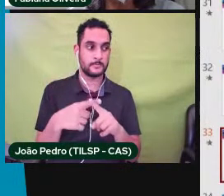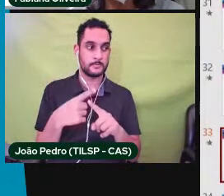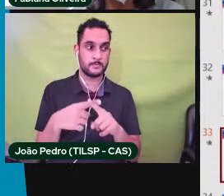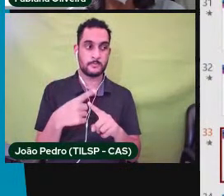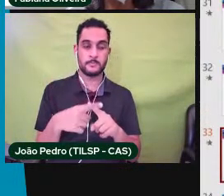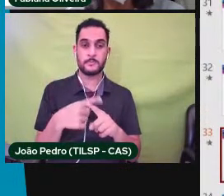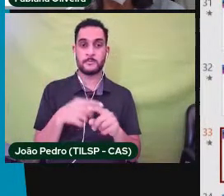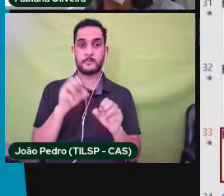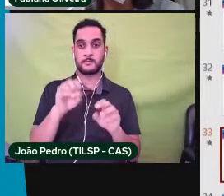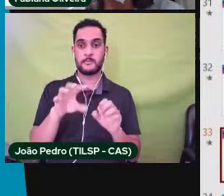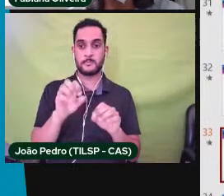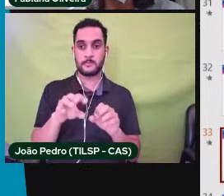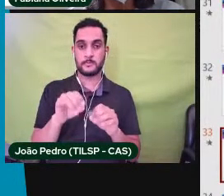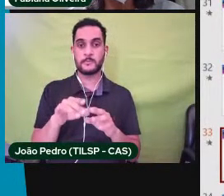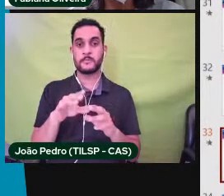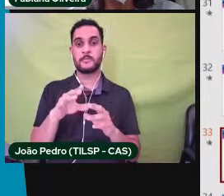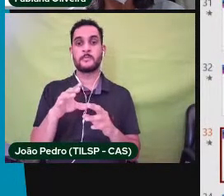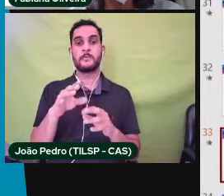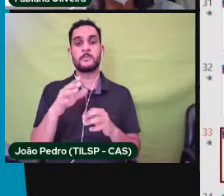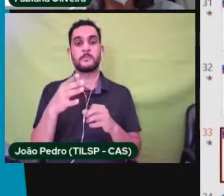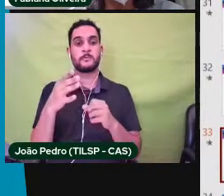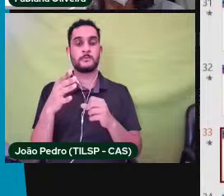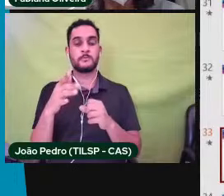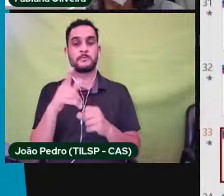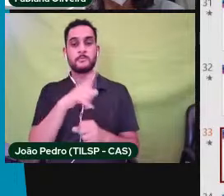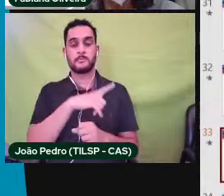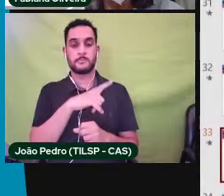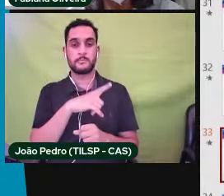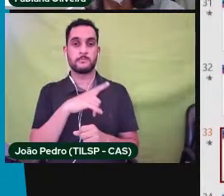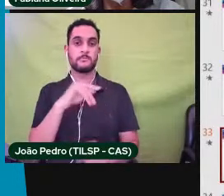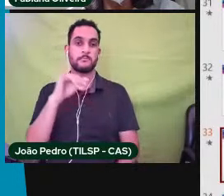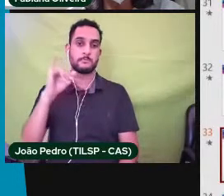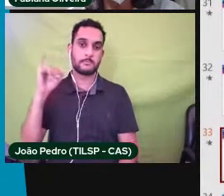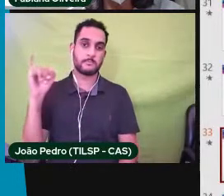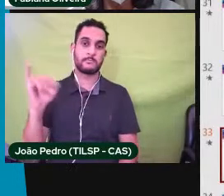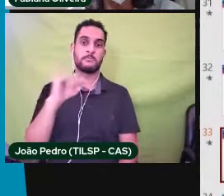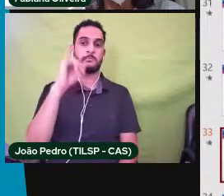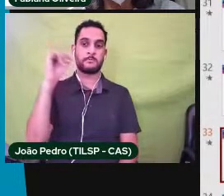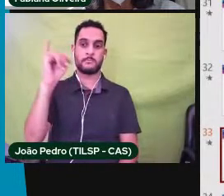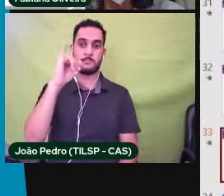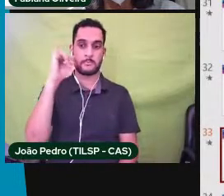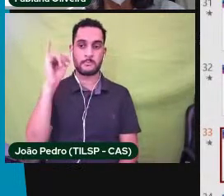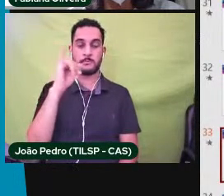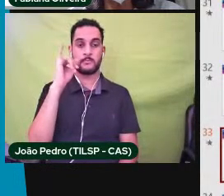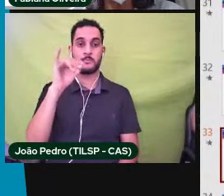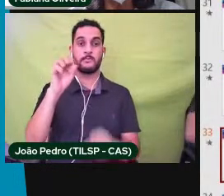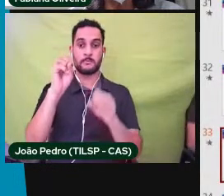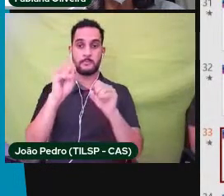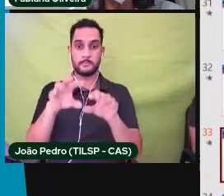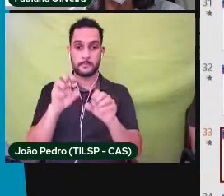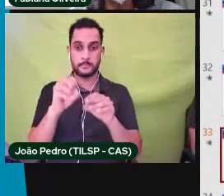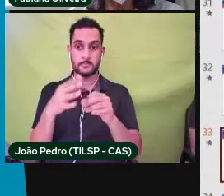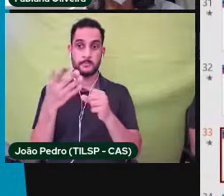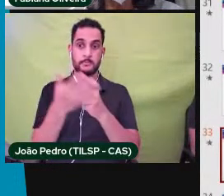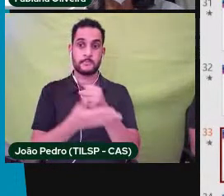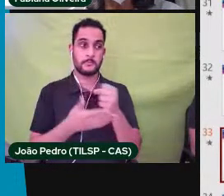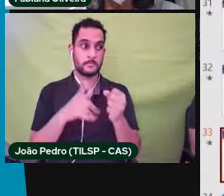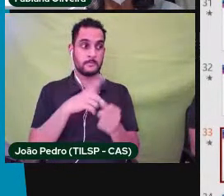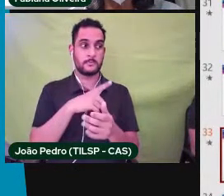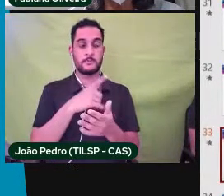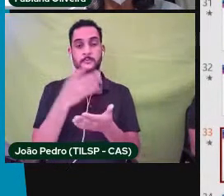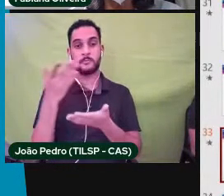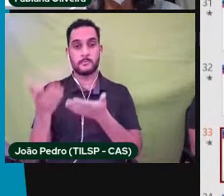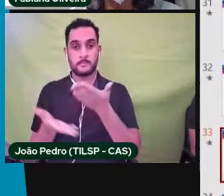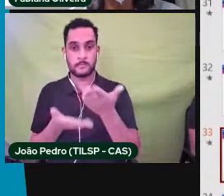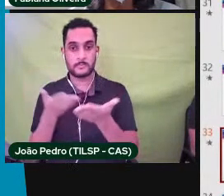direito universal e alicerce indispensável. A educação básica, ela envolve cuidar e